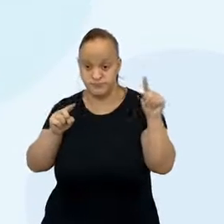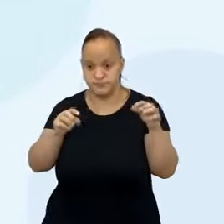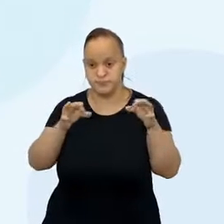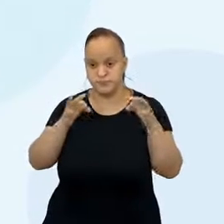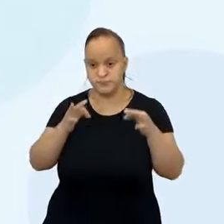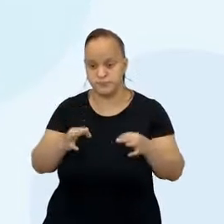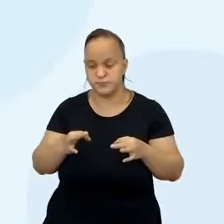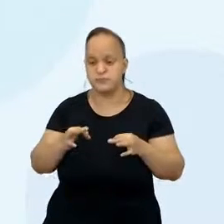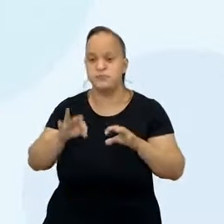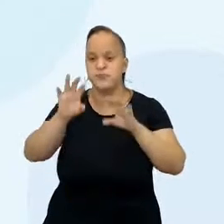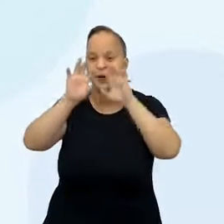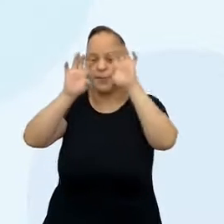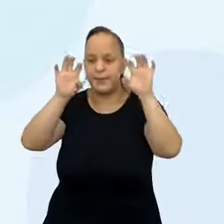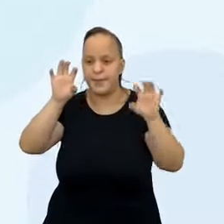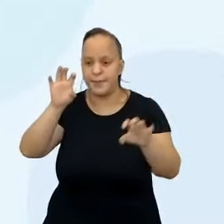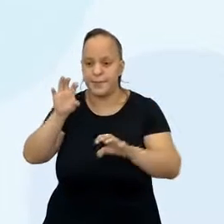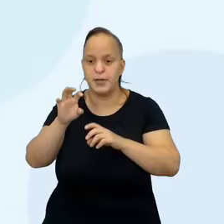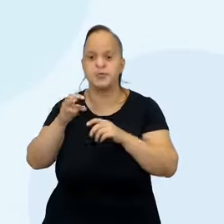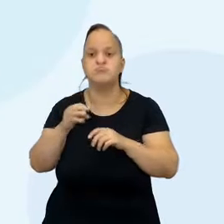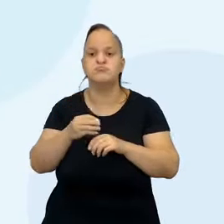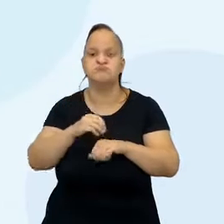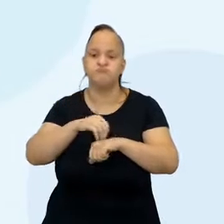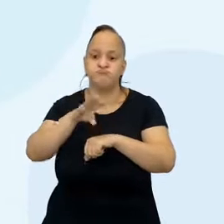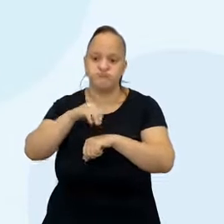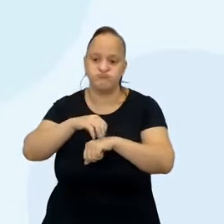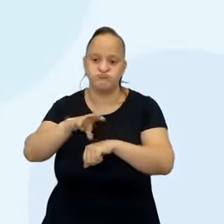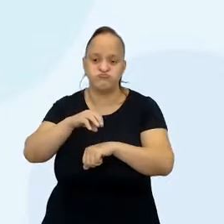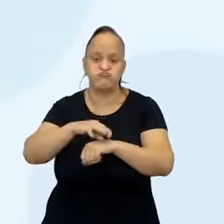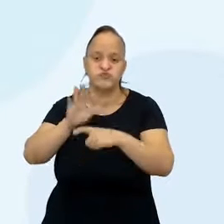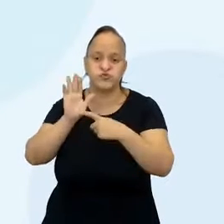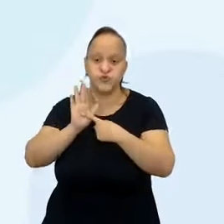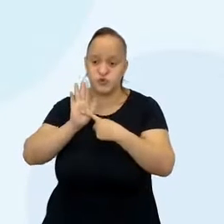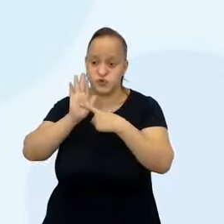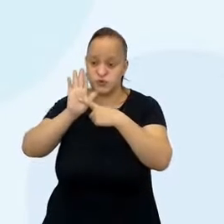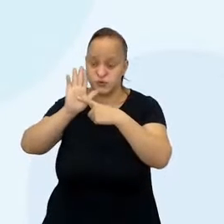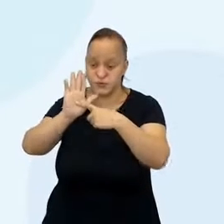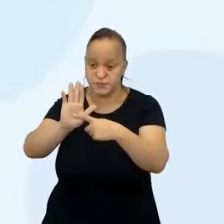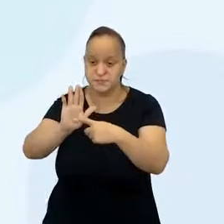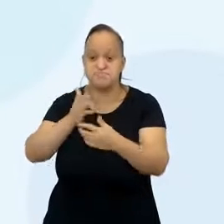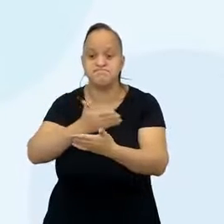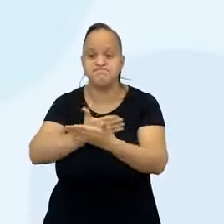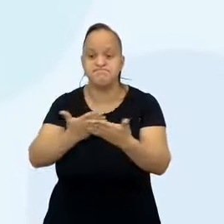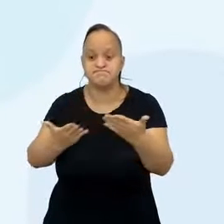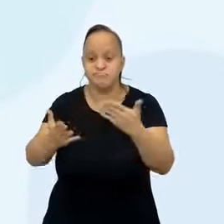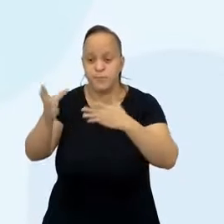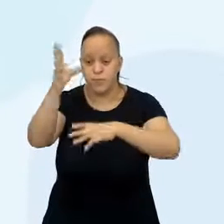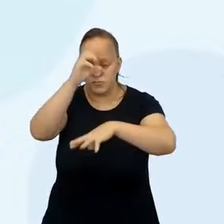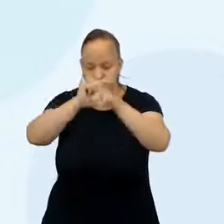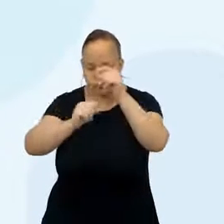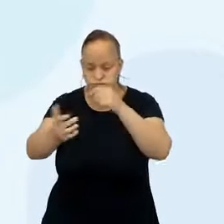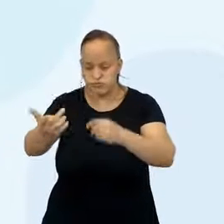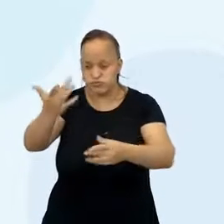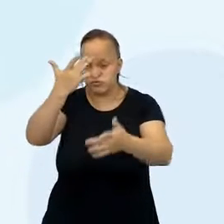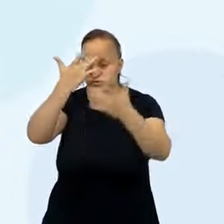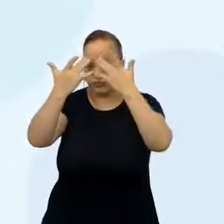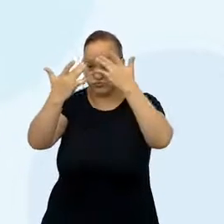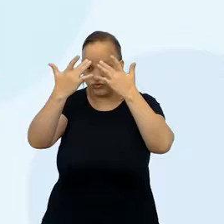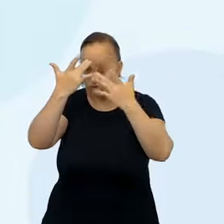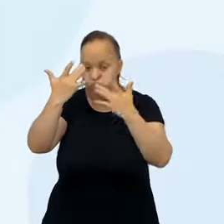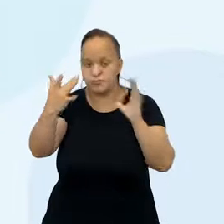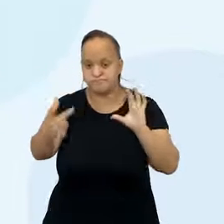né, as sugestões, e essas sugestões elas precisam ser, a gente precisa se apropriar delas para que a gente consiga fazer